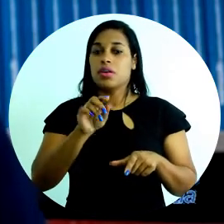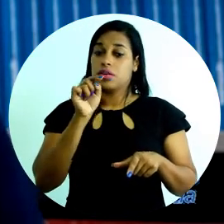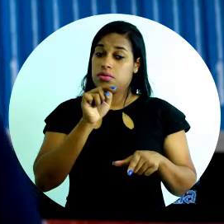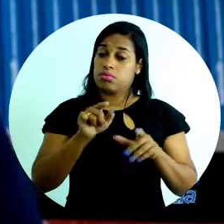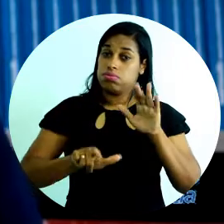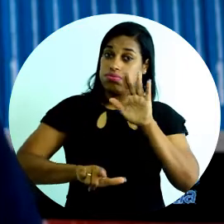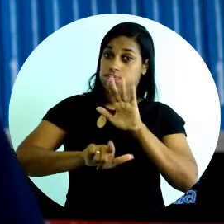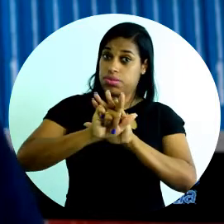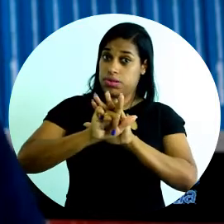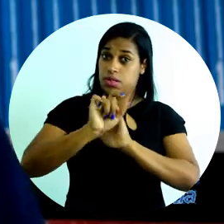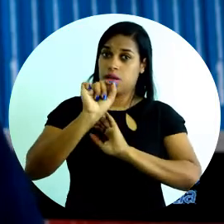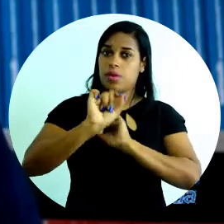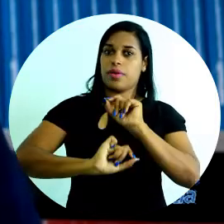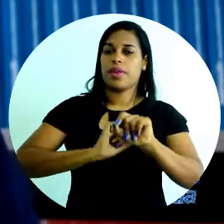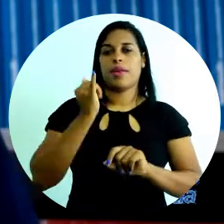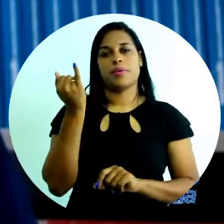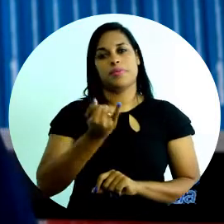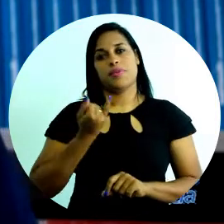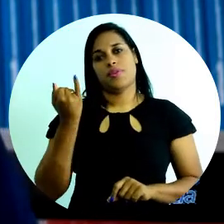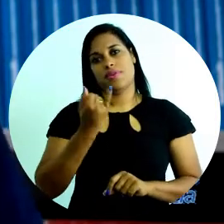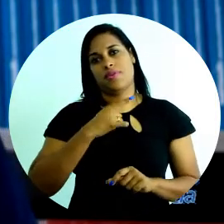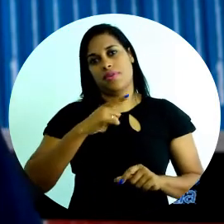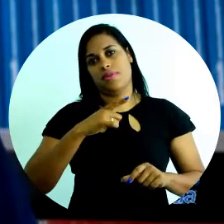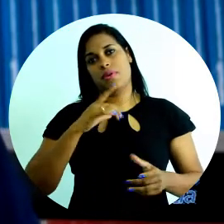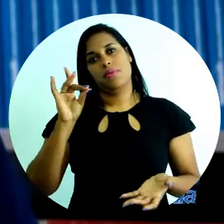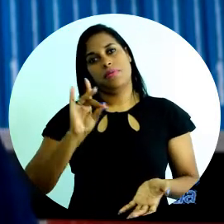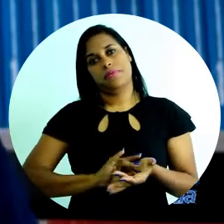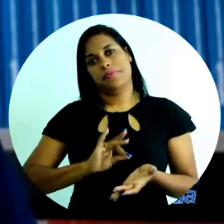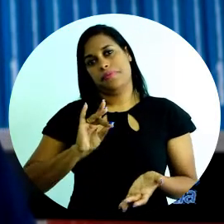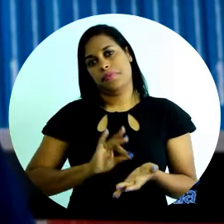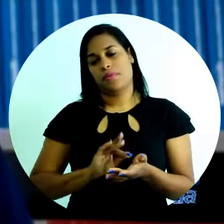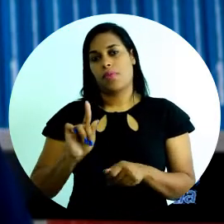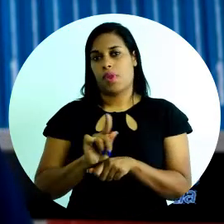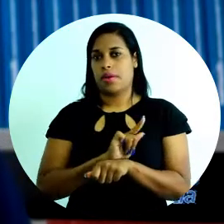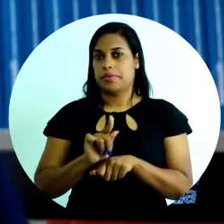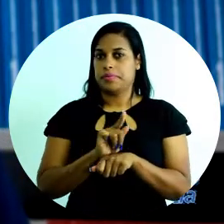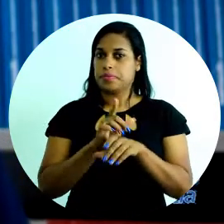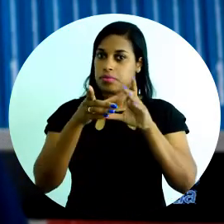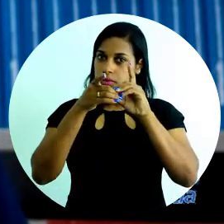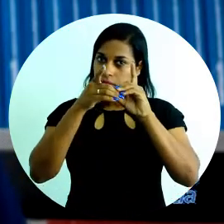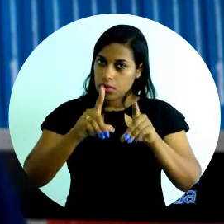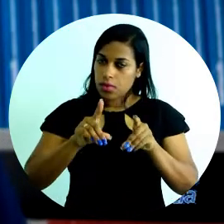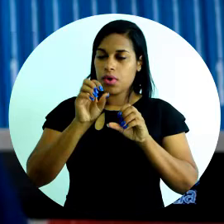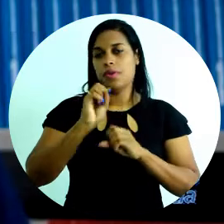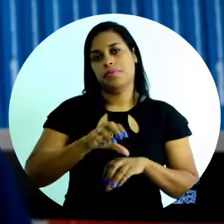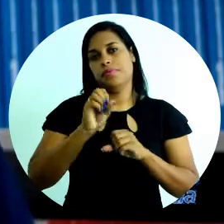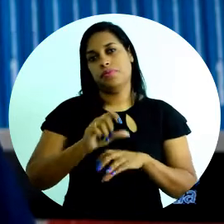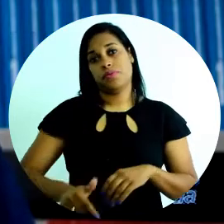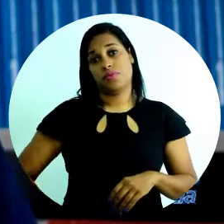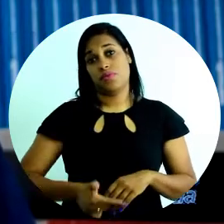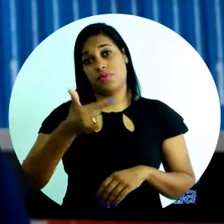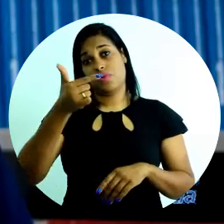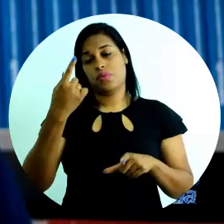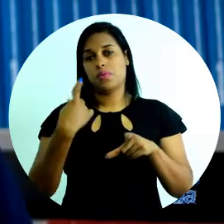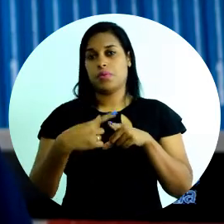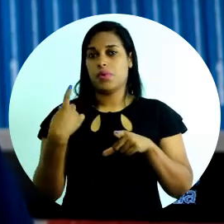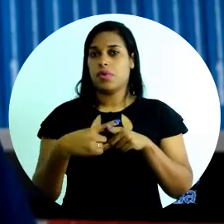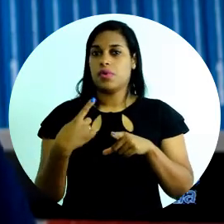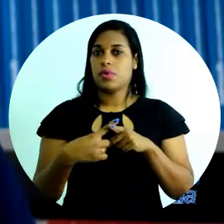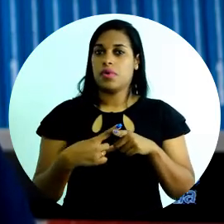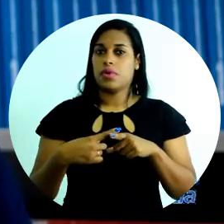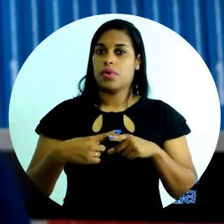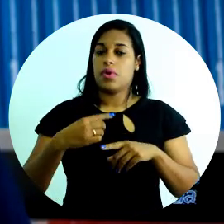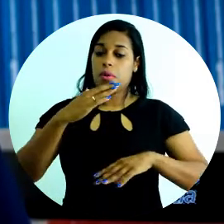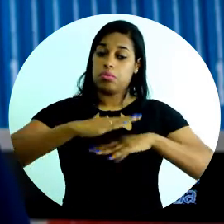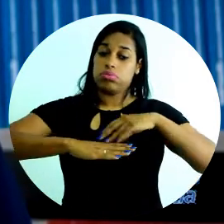por essa questão legal é importante que nós tenhamos de fato uma gestão democrática na educação. E o segundo porque